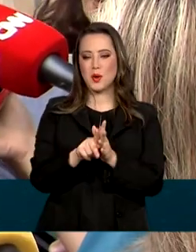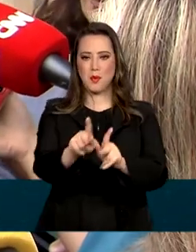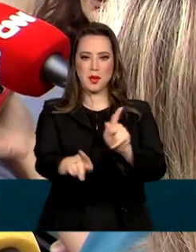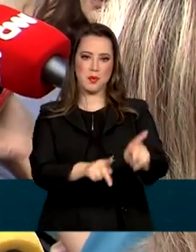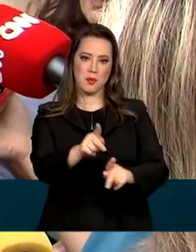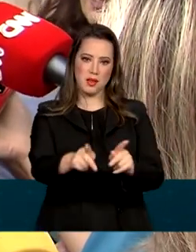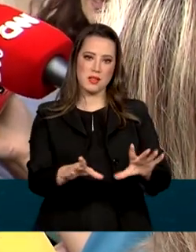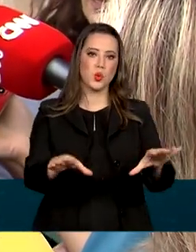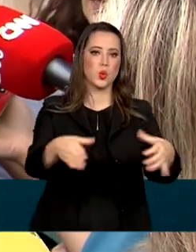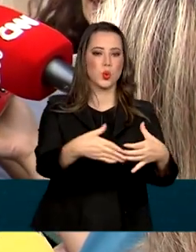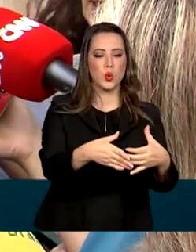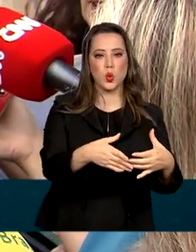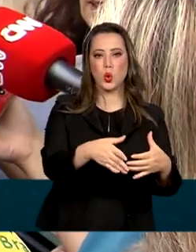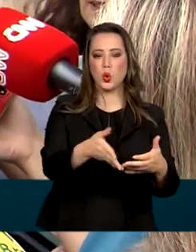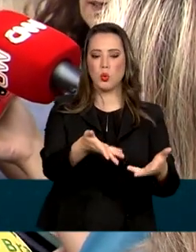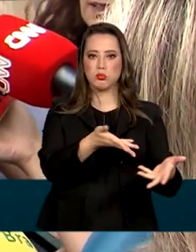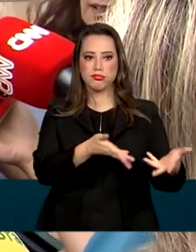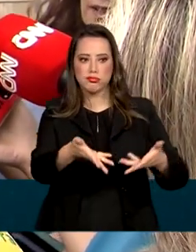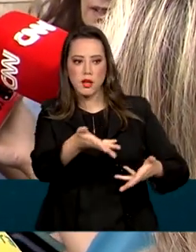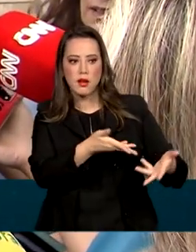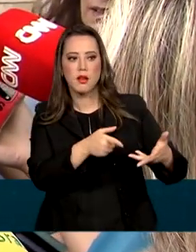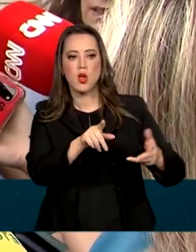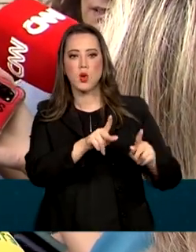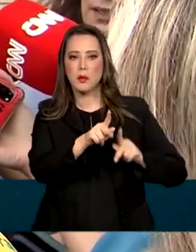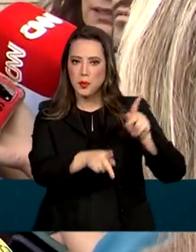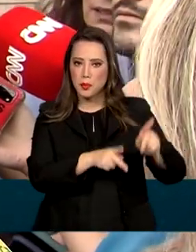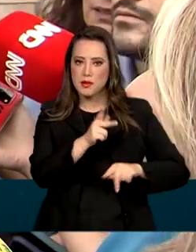partido, pelos movimentos sociais, que